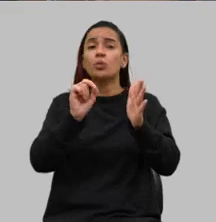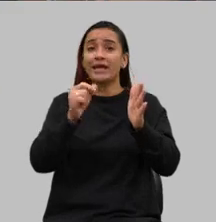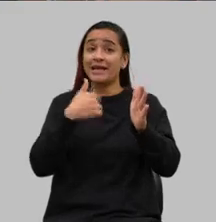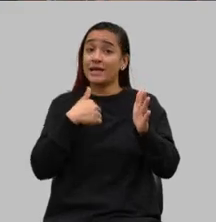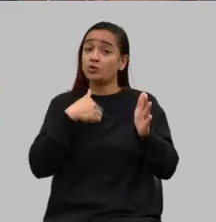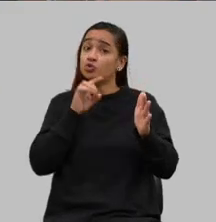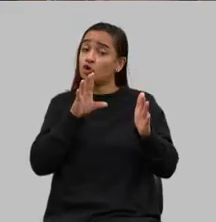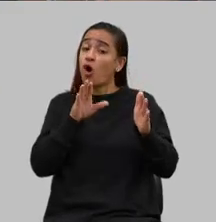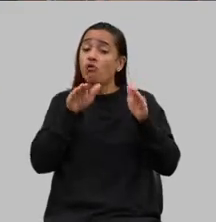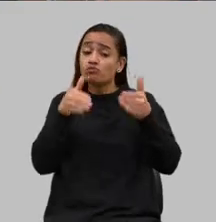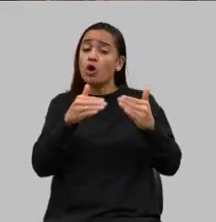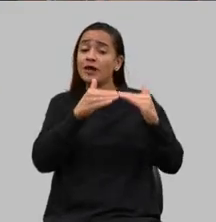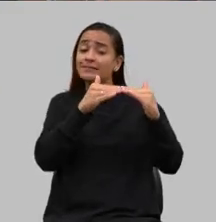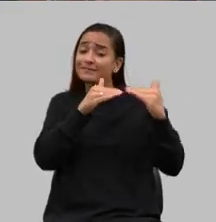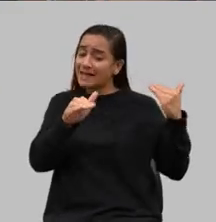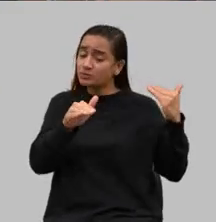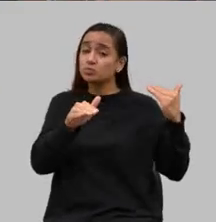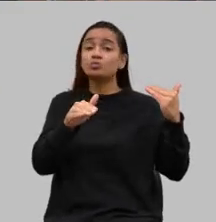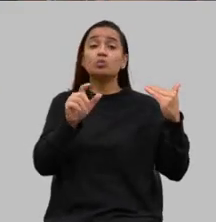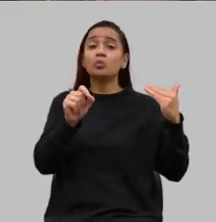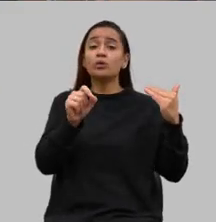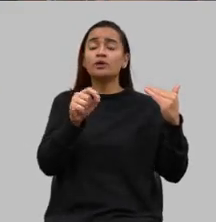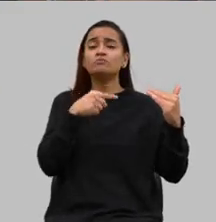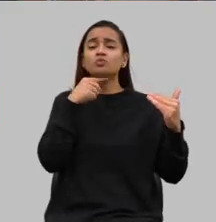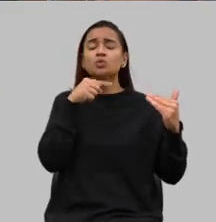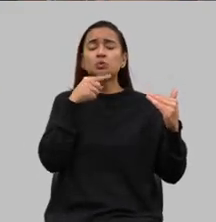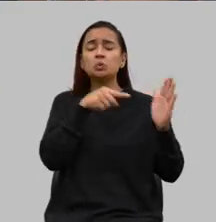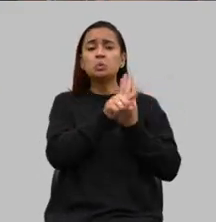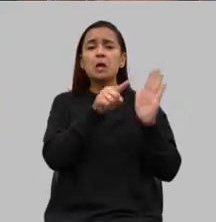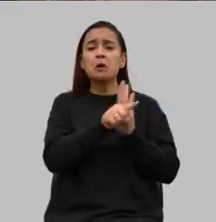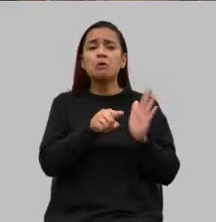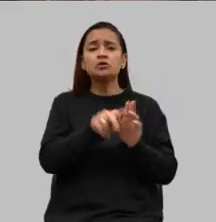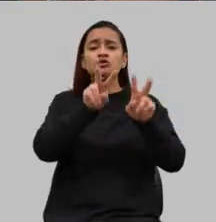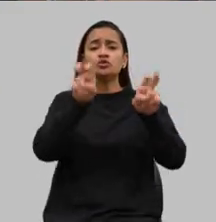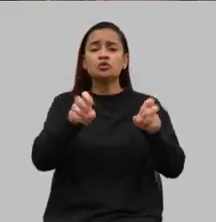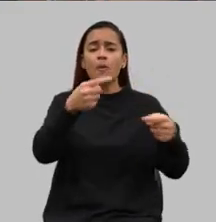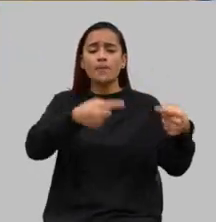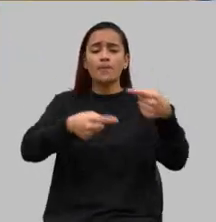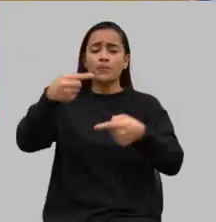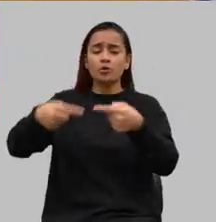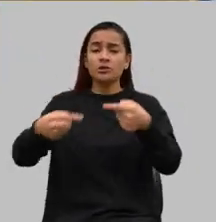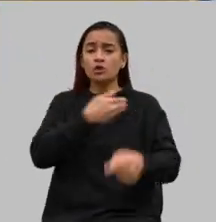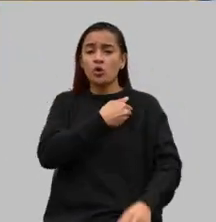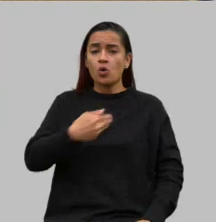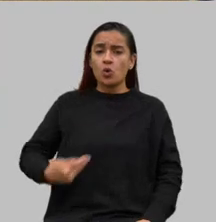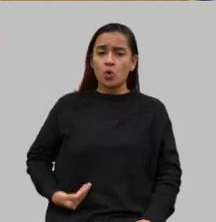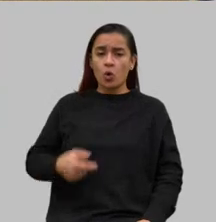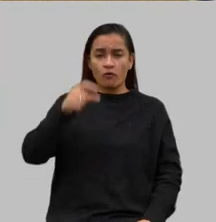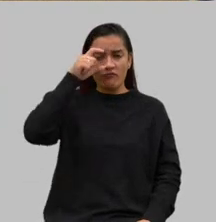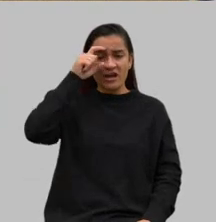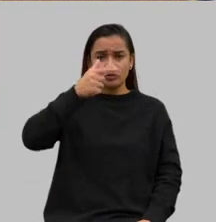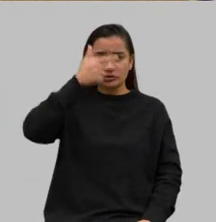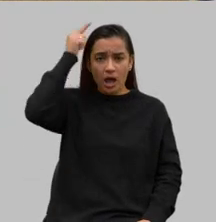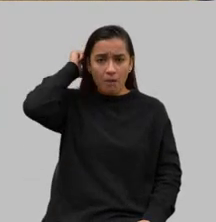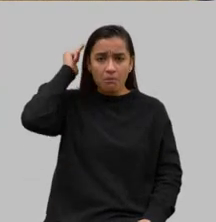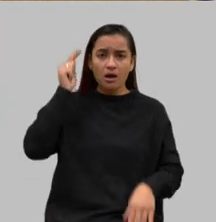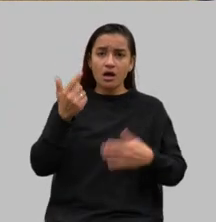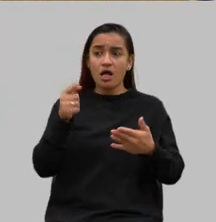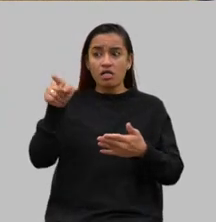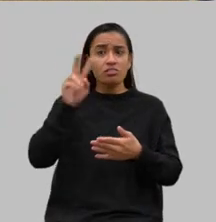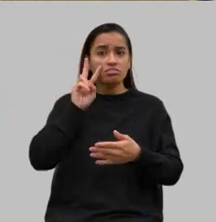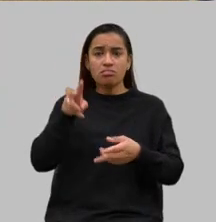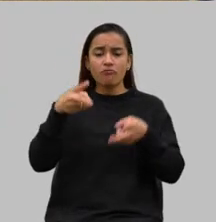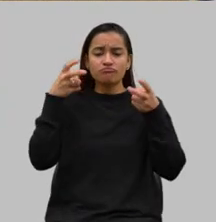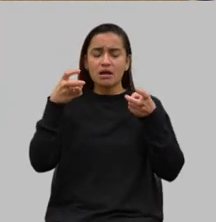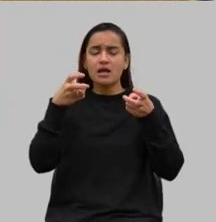discordância e no questionamento de uma política do governo Zema que não vê conflito ético em